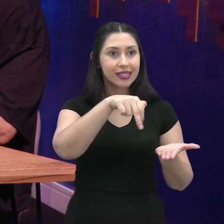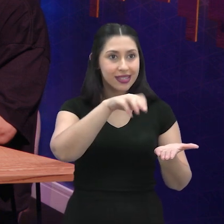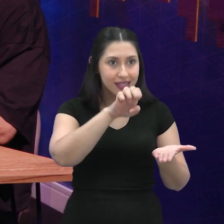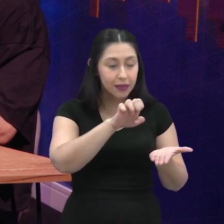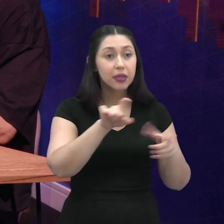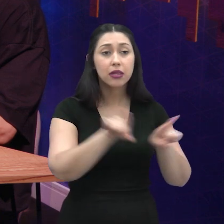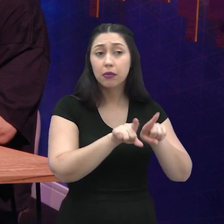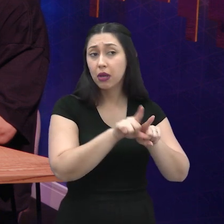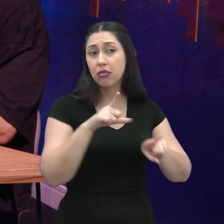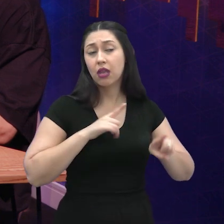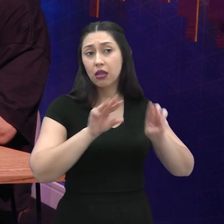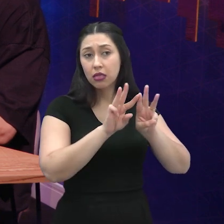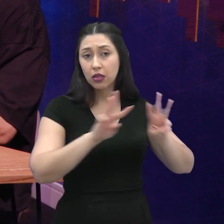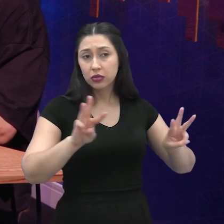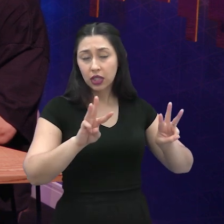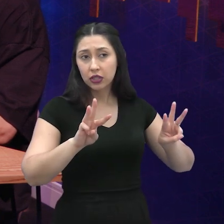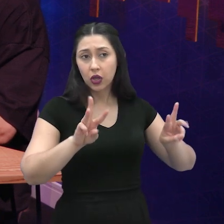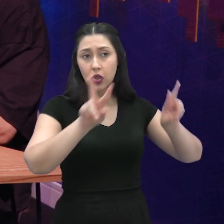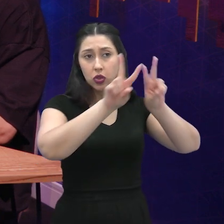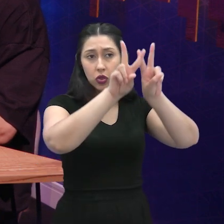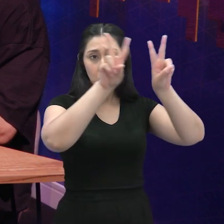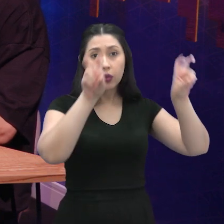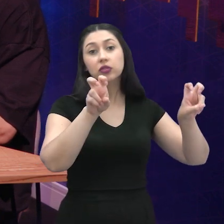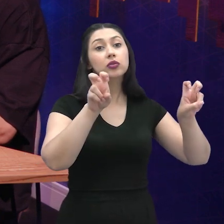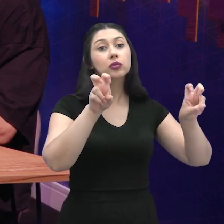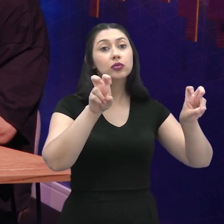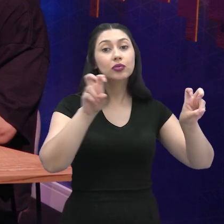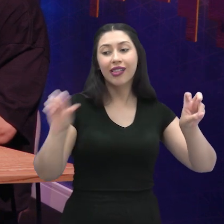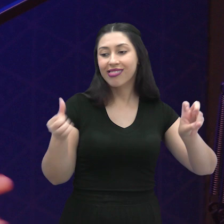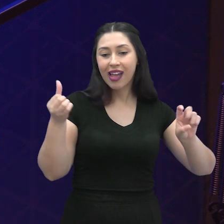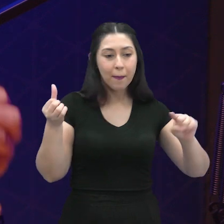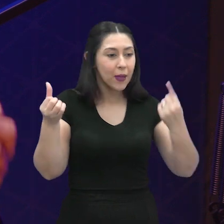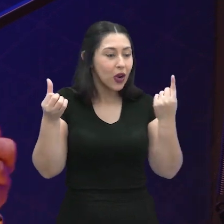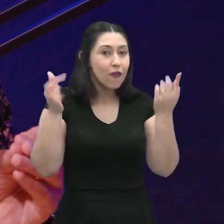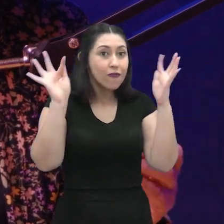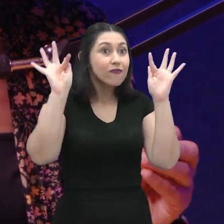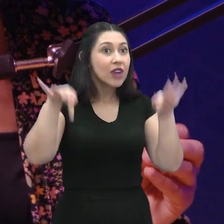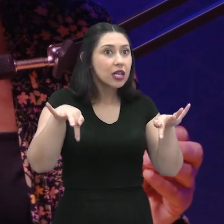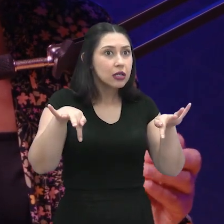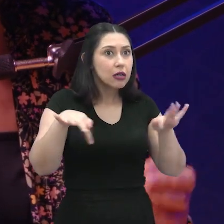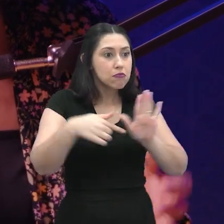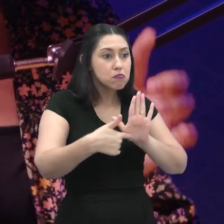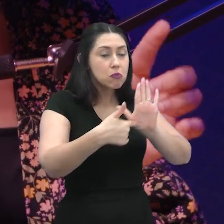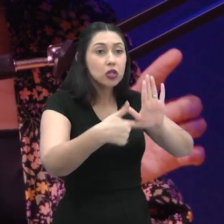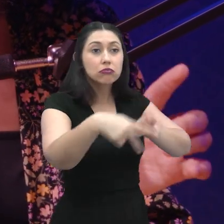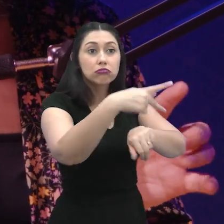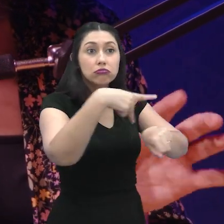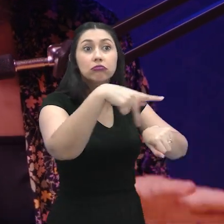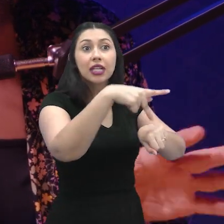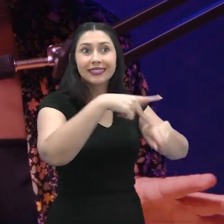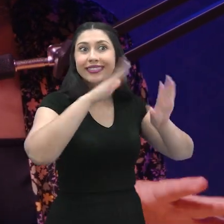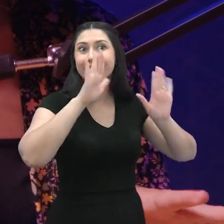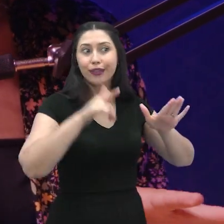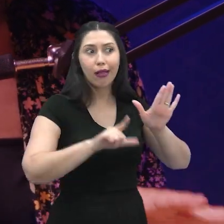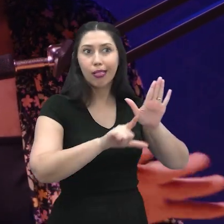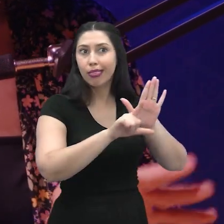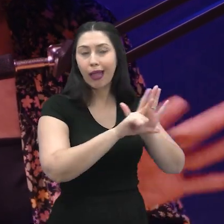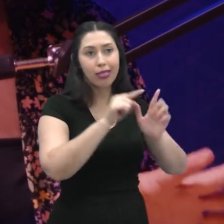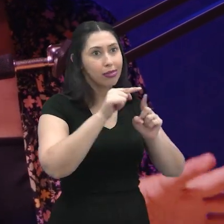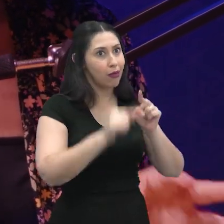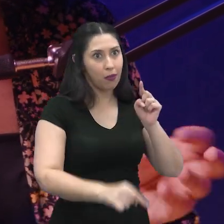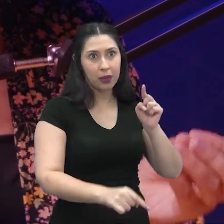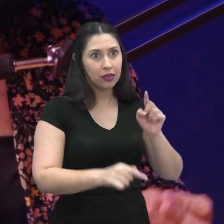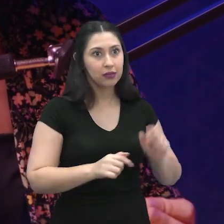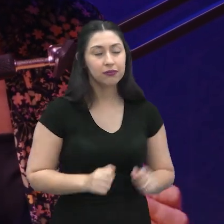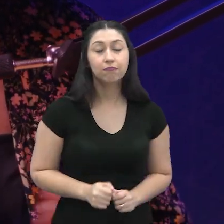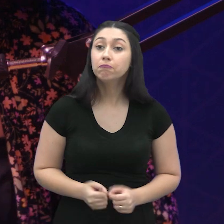Se vocês quiserem procurar, né, tá no site, e o nome desse texto, O Fim da Escala 6x1 no Brasil, veja em quais países ela já é